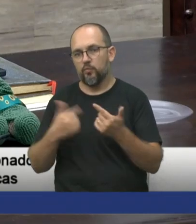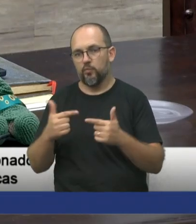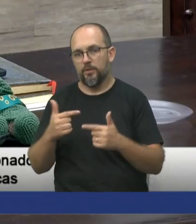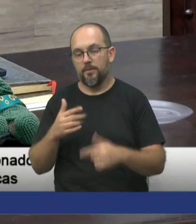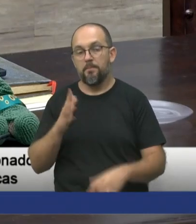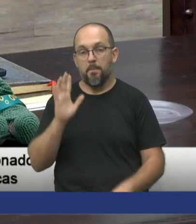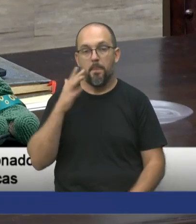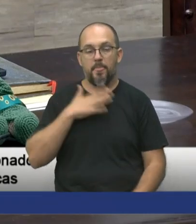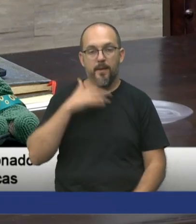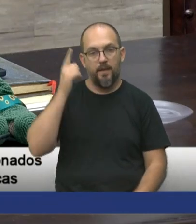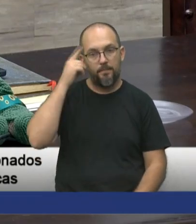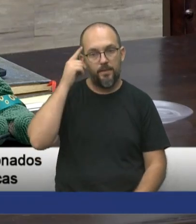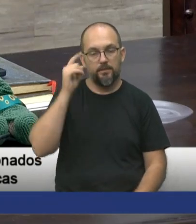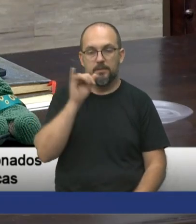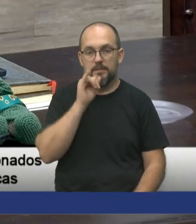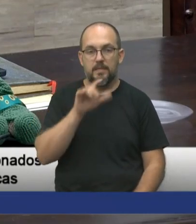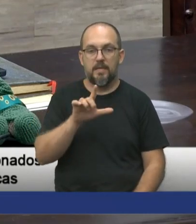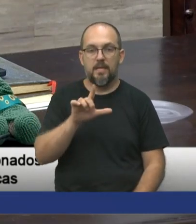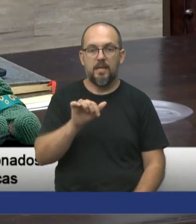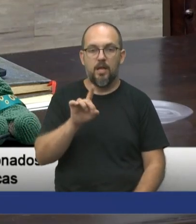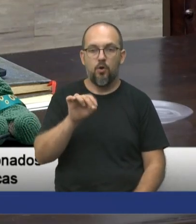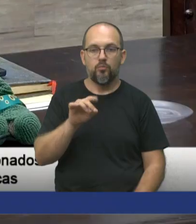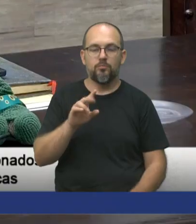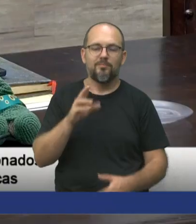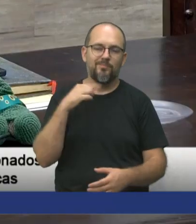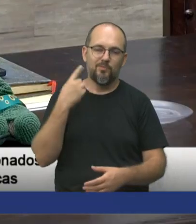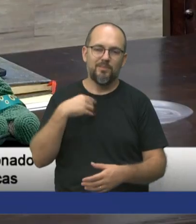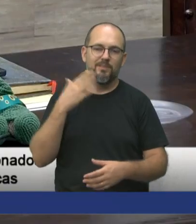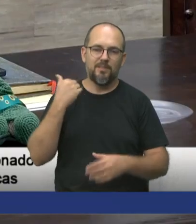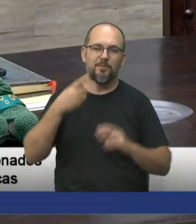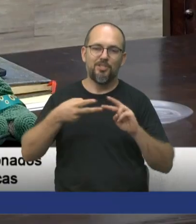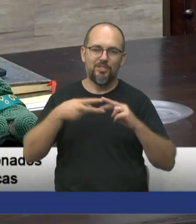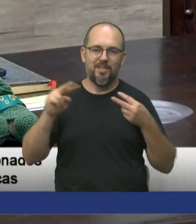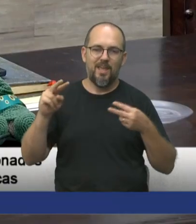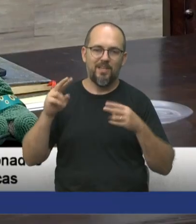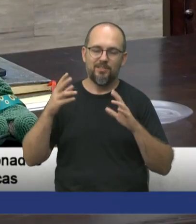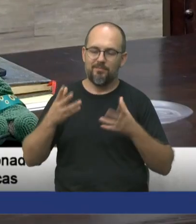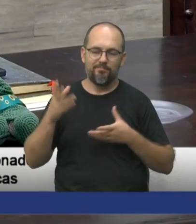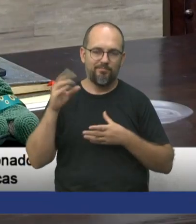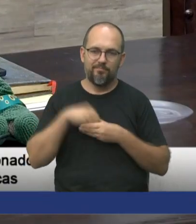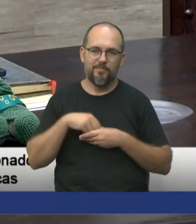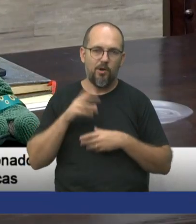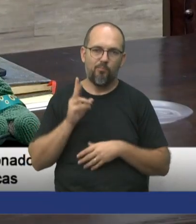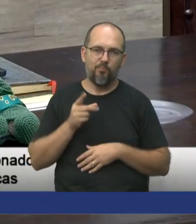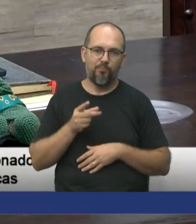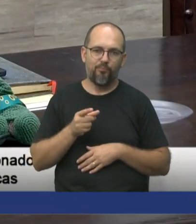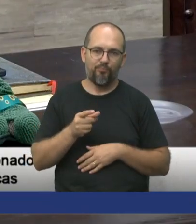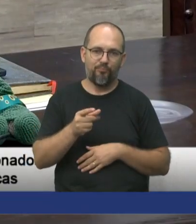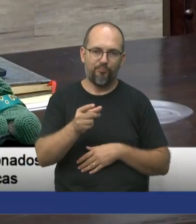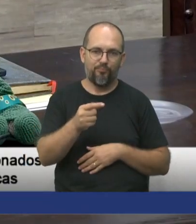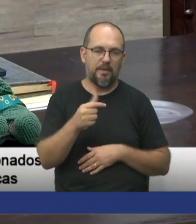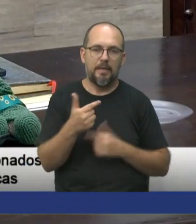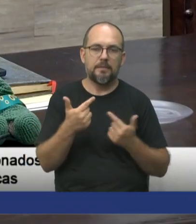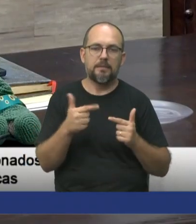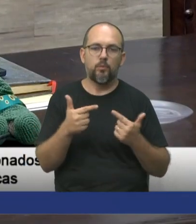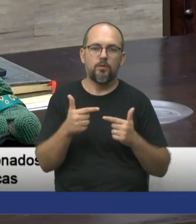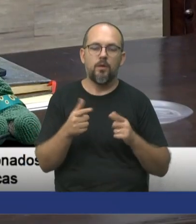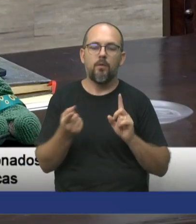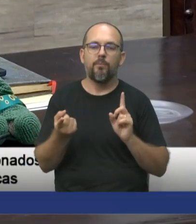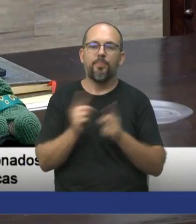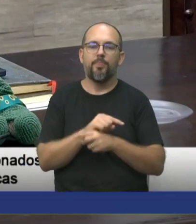laudo, e como nós sabemos que é uma condição genética e é uma condição permanente, ela não vai